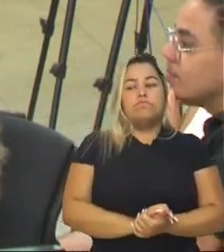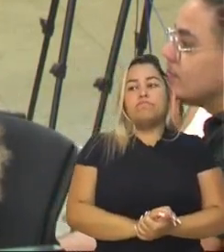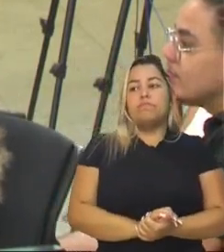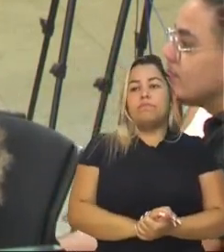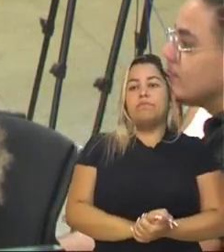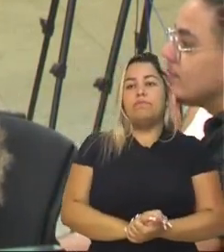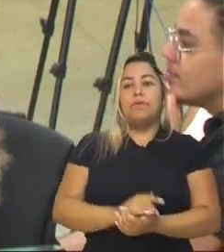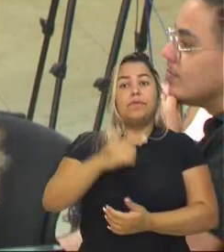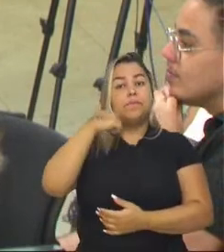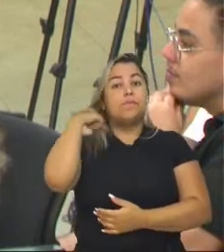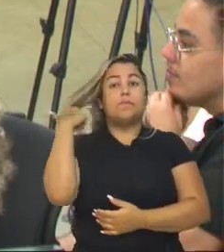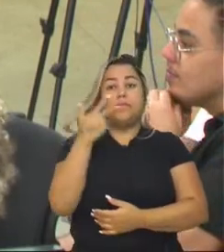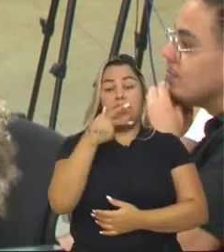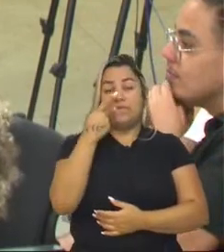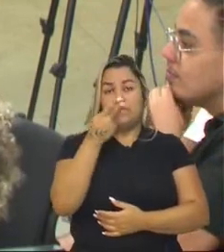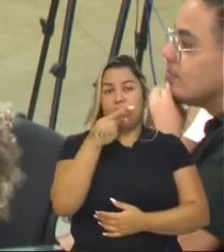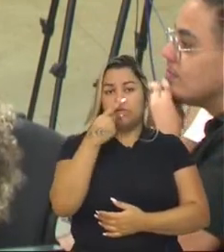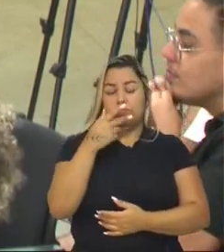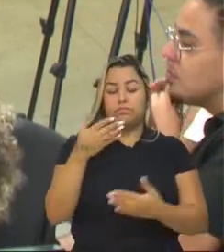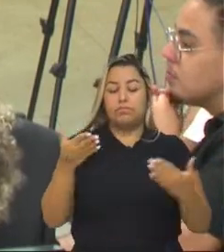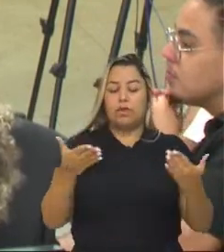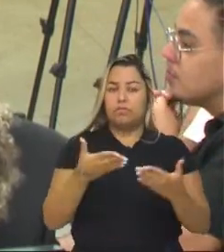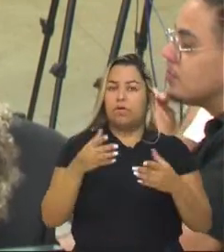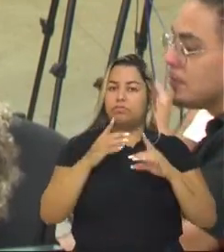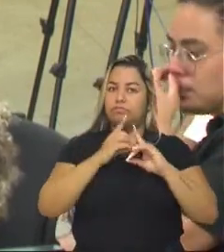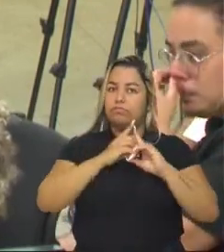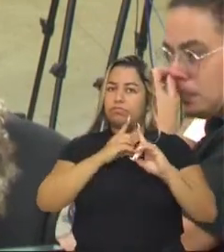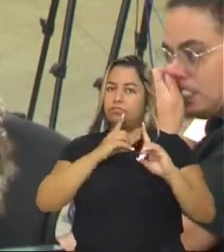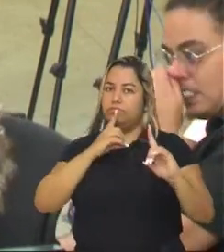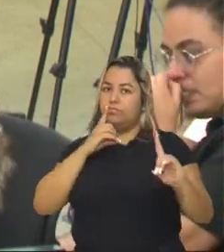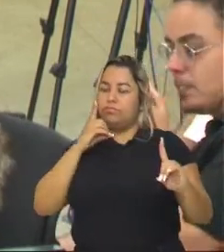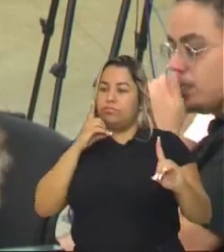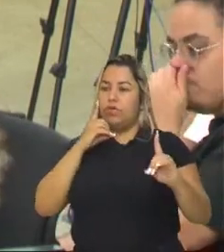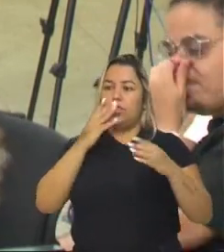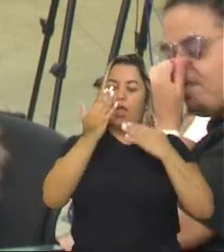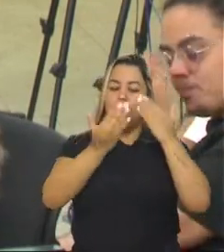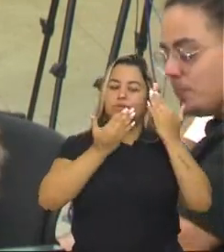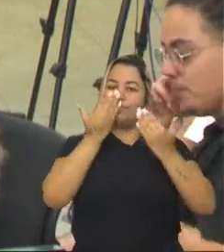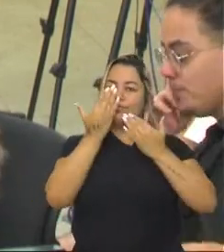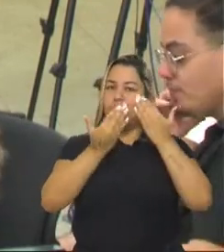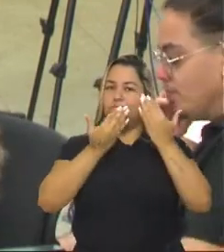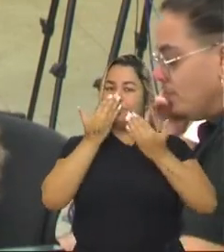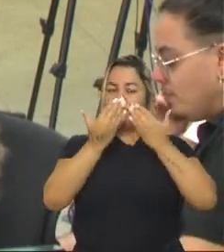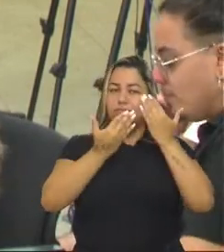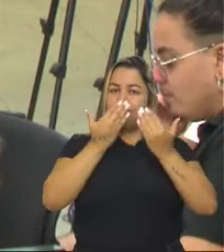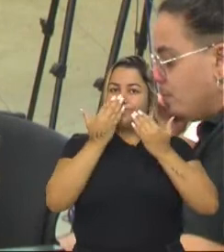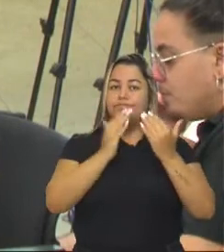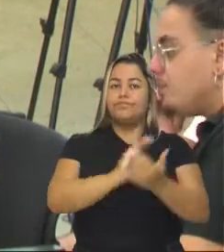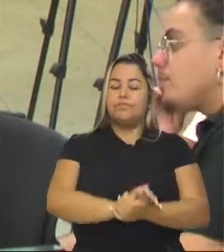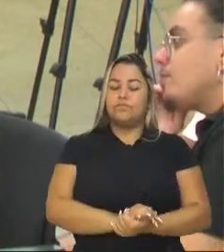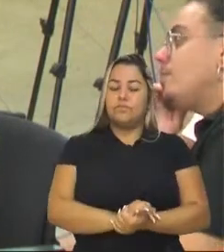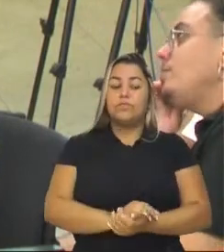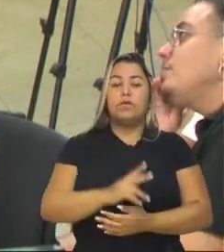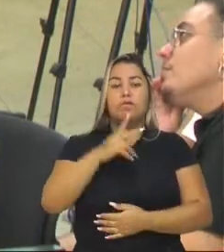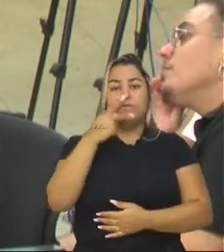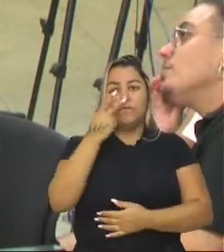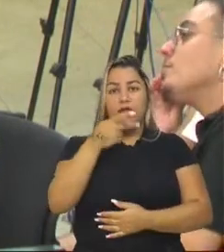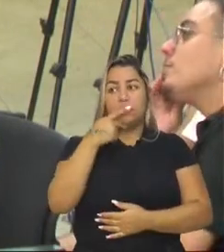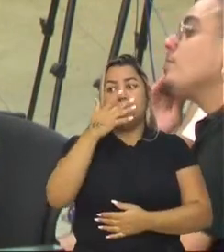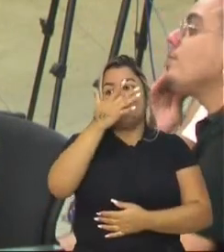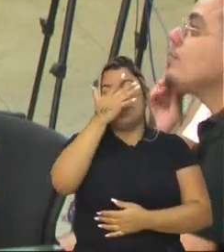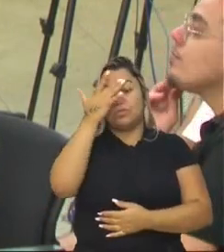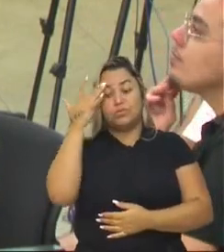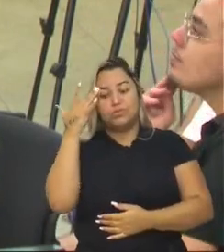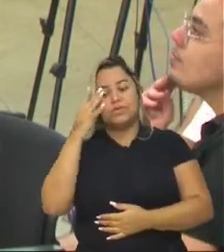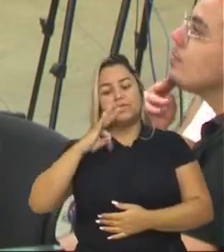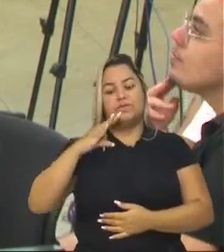E eu estava falando era isso, né? Assim, esse momento de a gente distanciar também um pouco o lugar da psicologia, né? Assim, muitas vezes, quando se fala em pessoas trans,